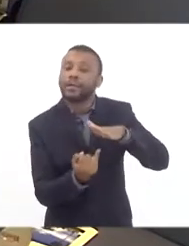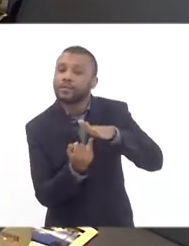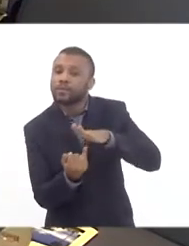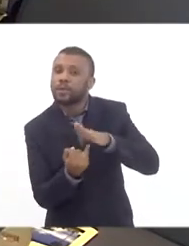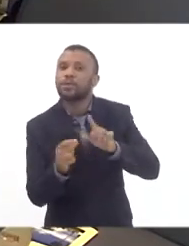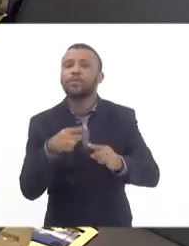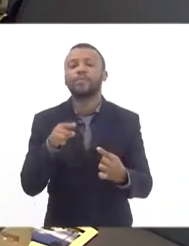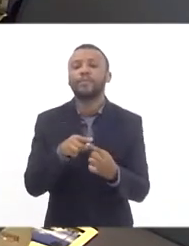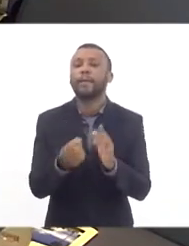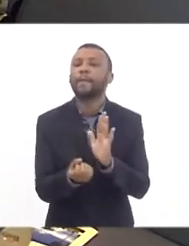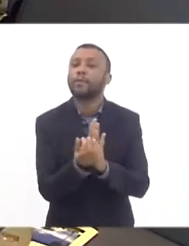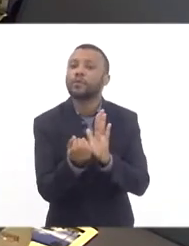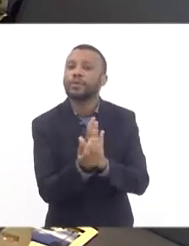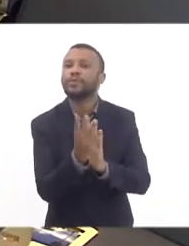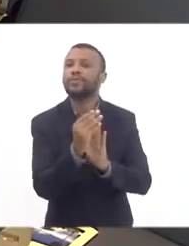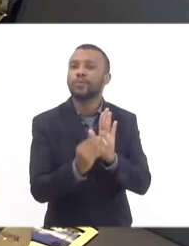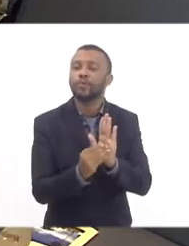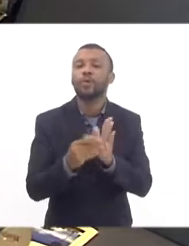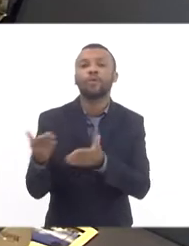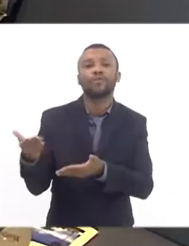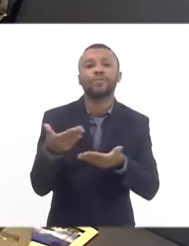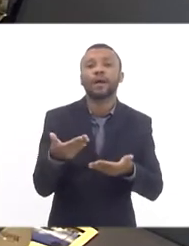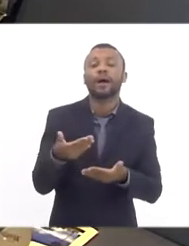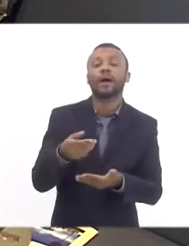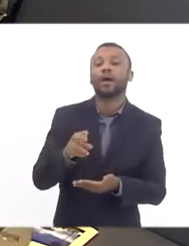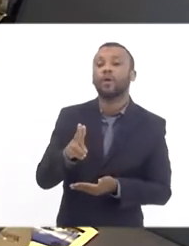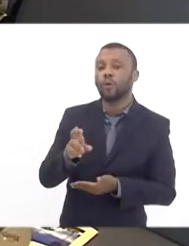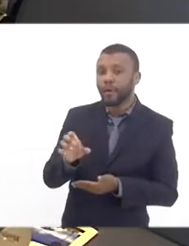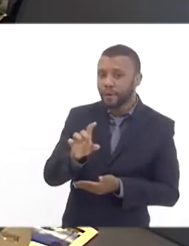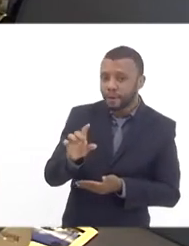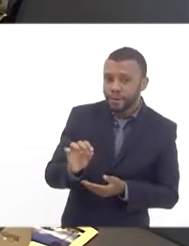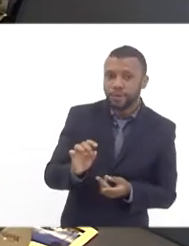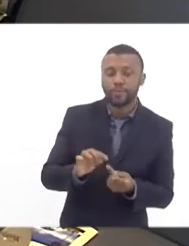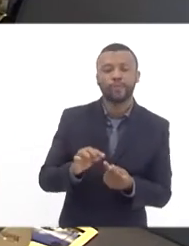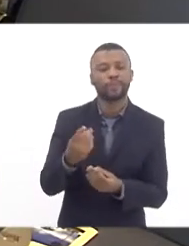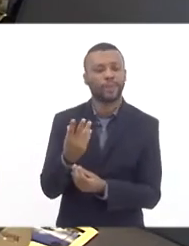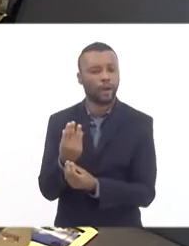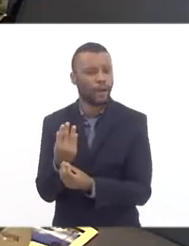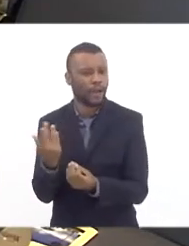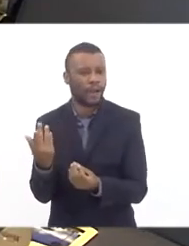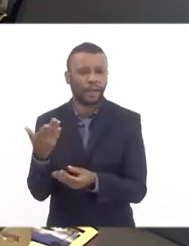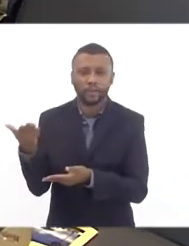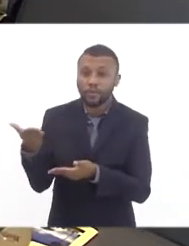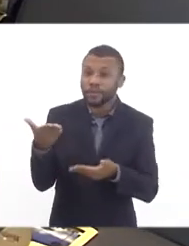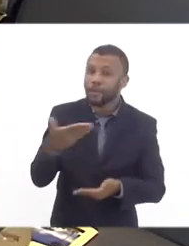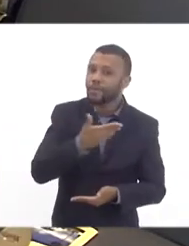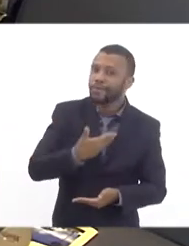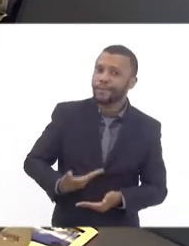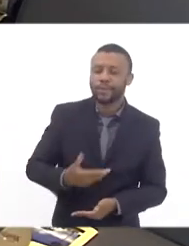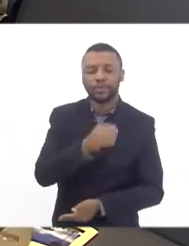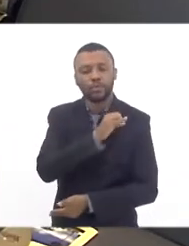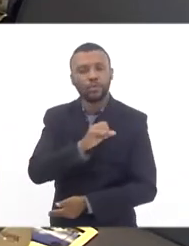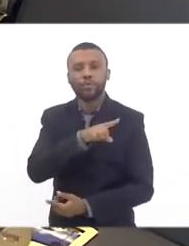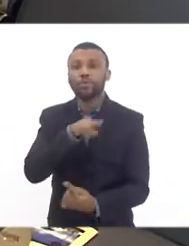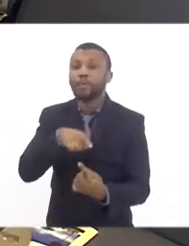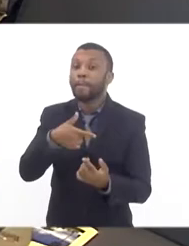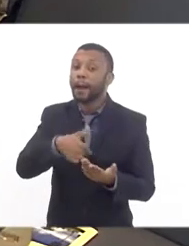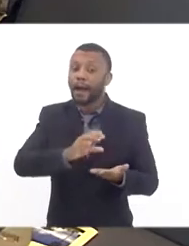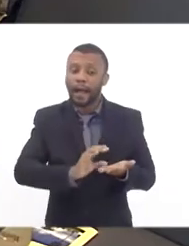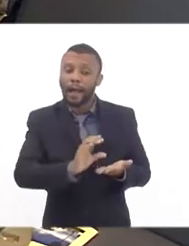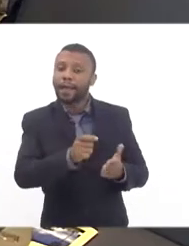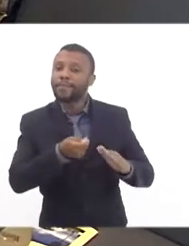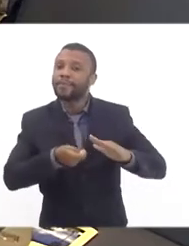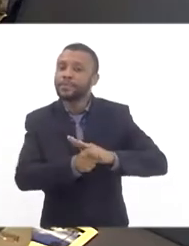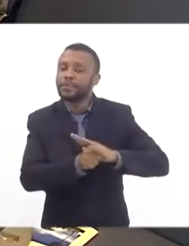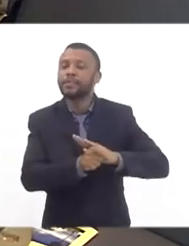produzir conteúdo, trazer o ESO, trazer o ERJ, as outras universidades para produzir conteúdo, trazer o governo do Estado para investir na Fazenda e trazer